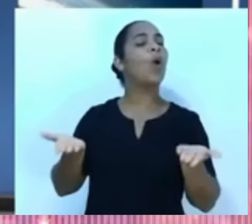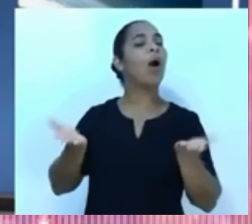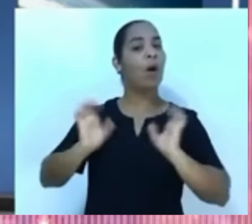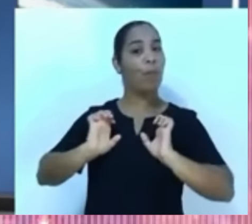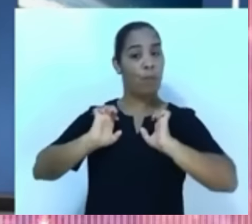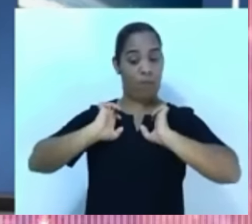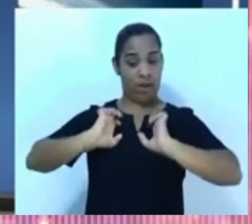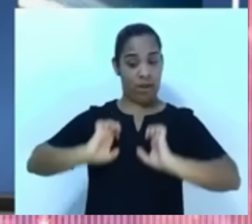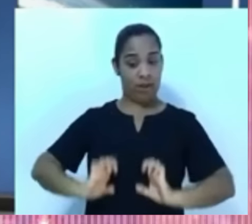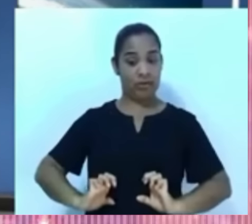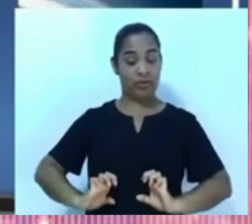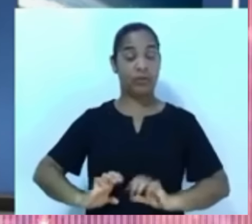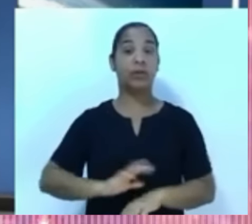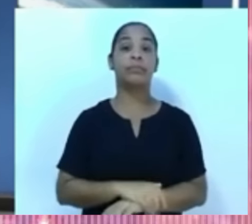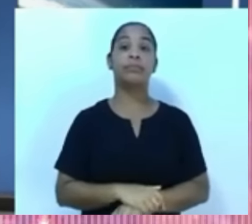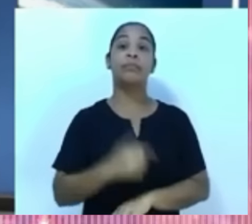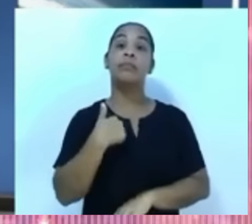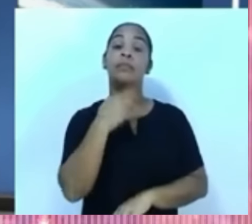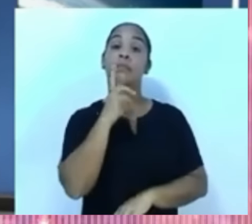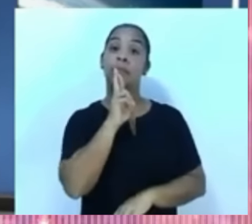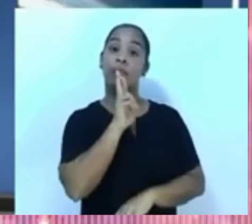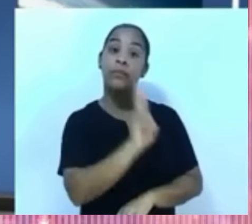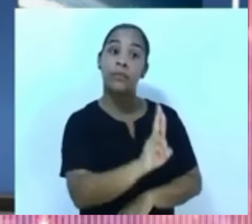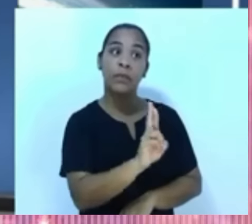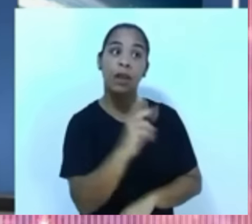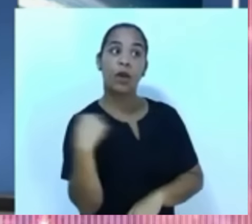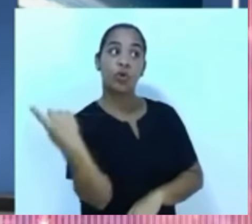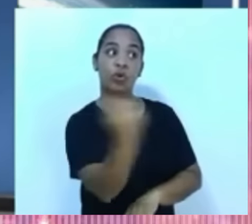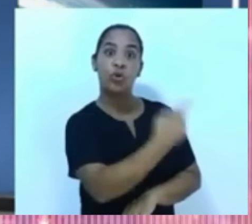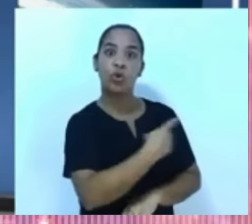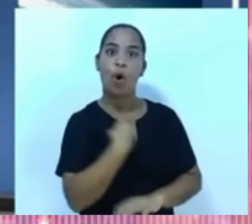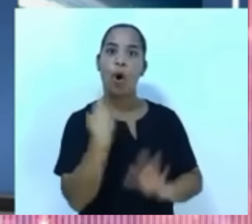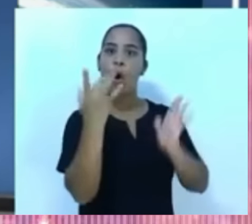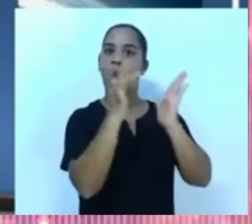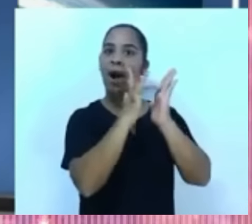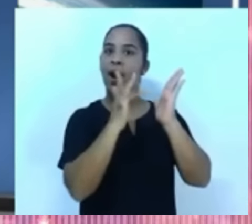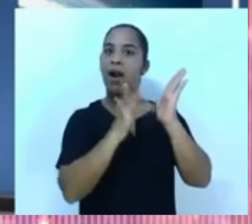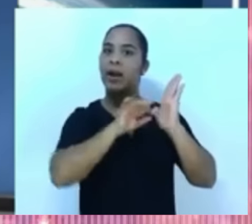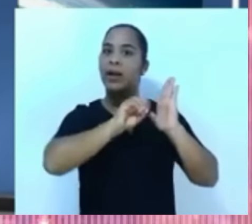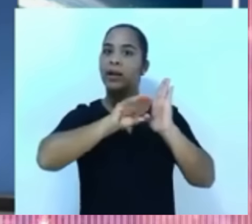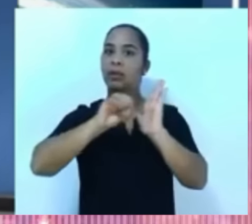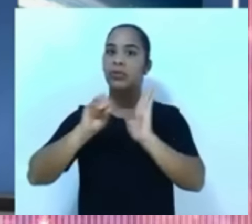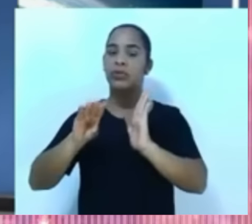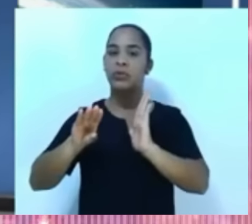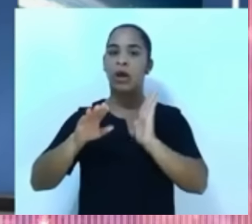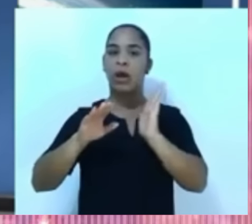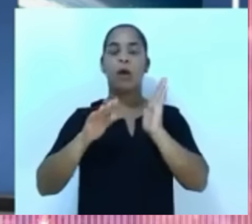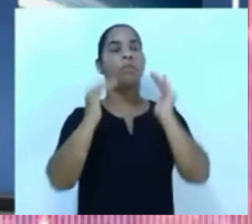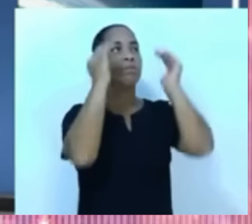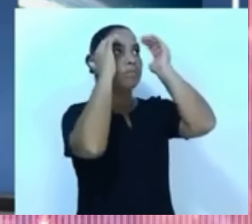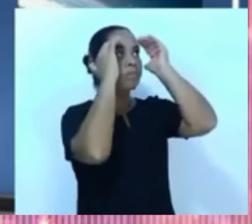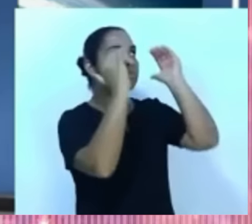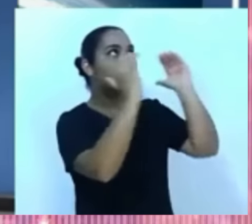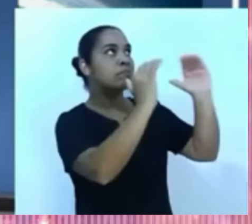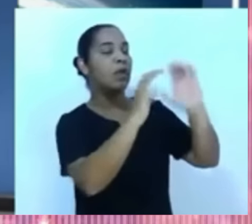Eu respondi que nós os cristãos seguimos os princípios ético-morais